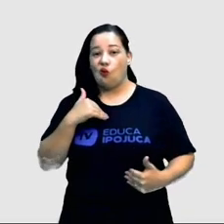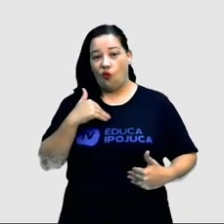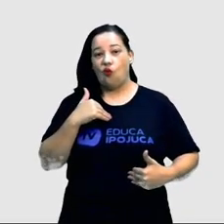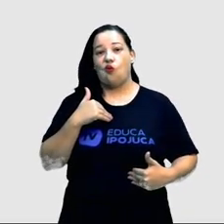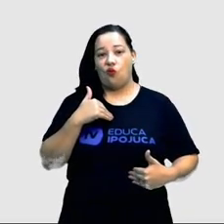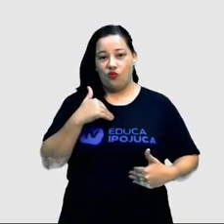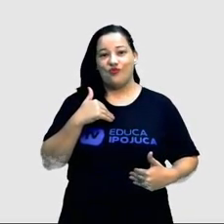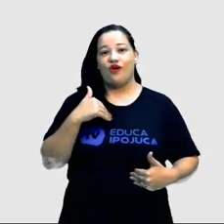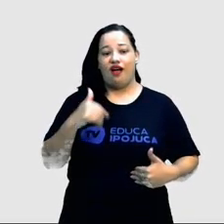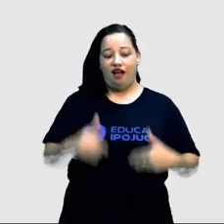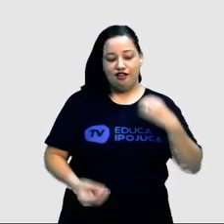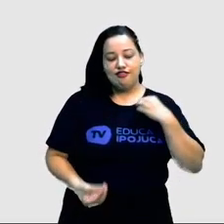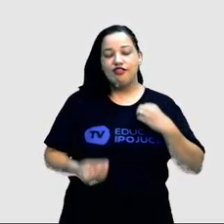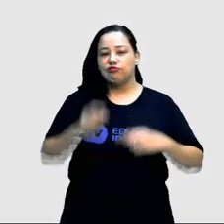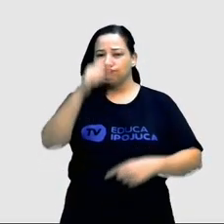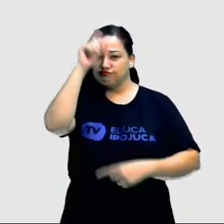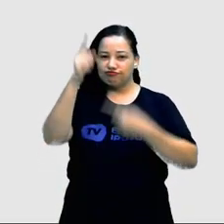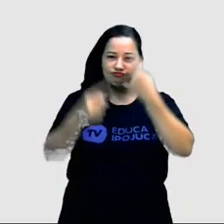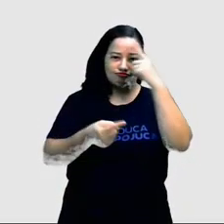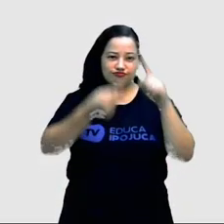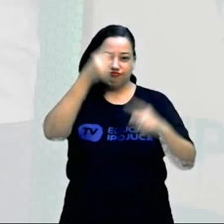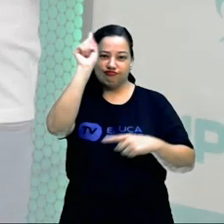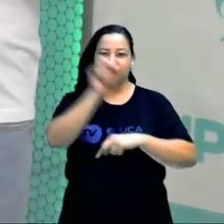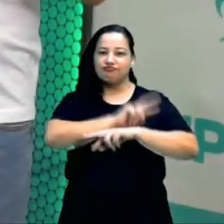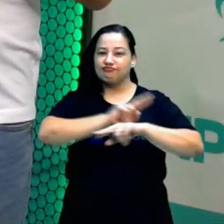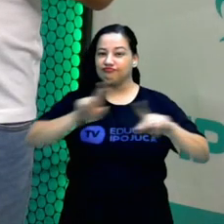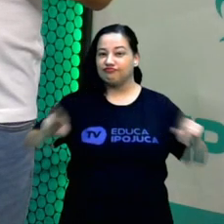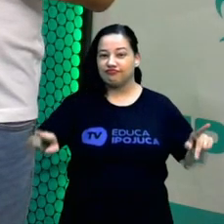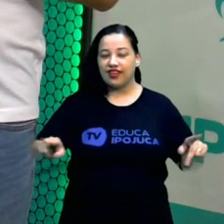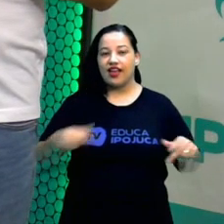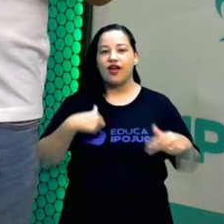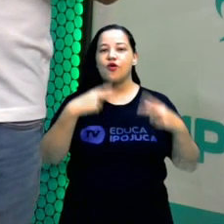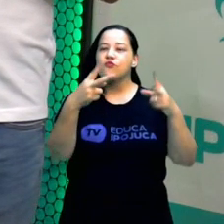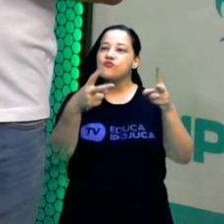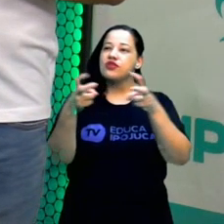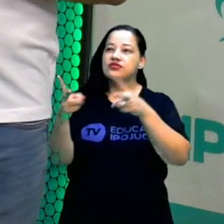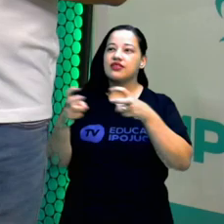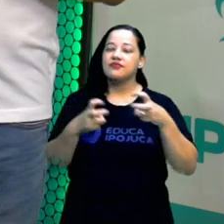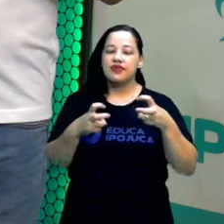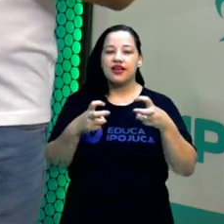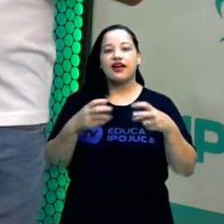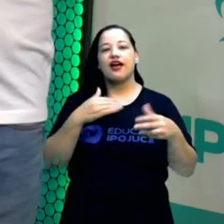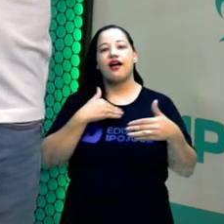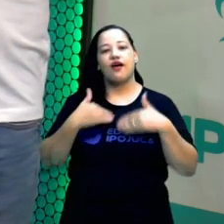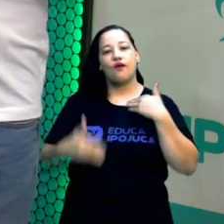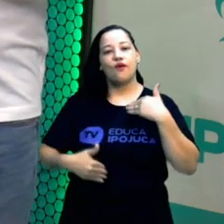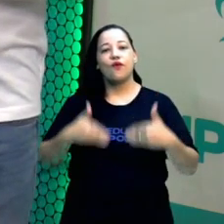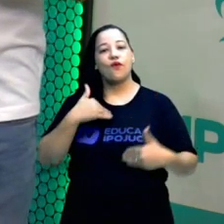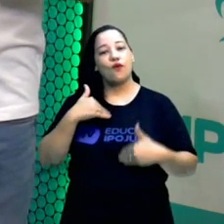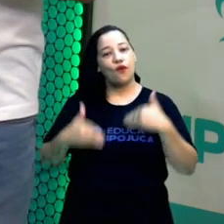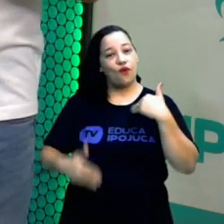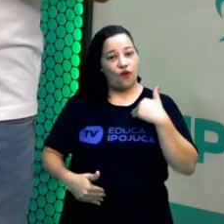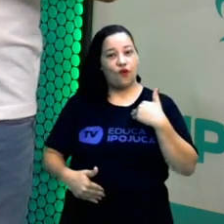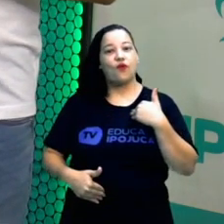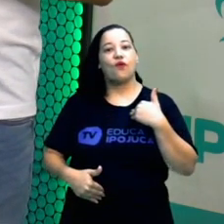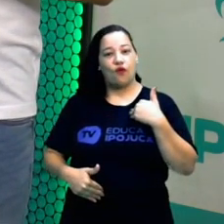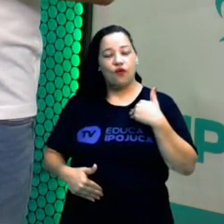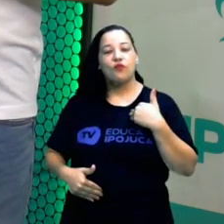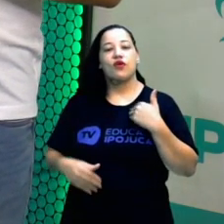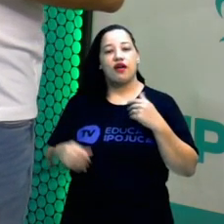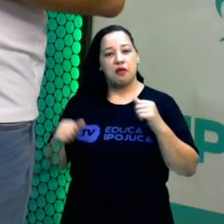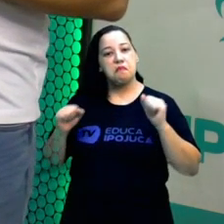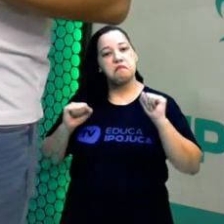como instrumento criativo. Logo, podemos perceber que o corpo é um material de